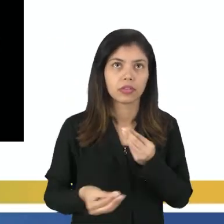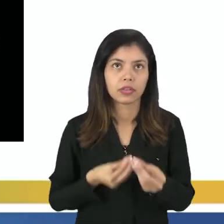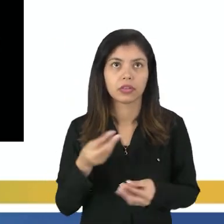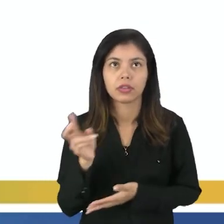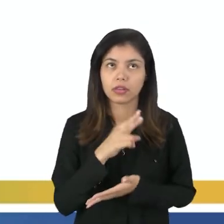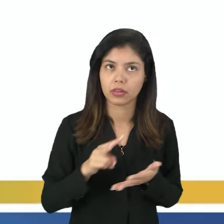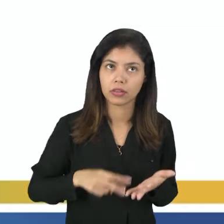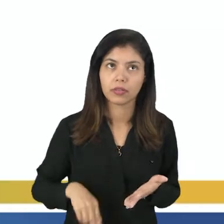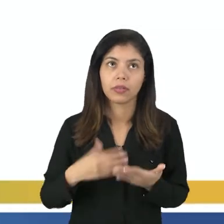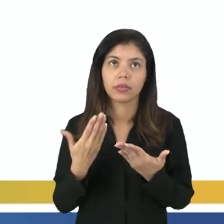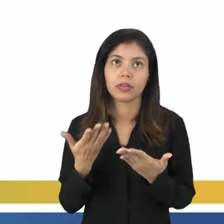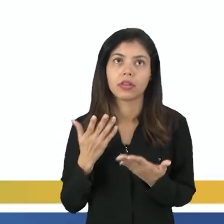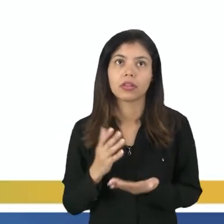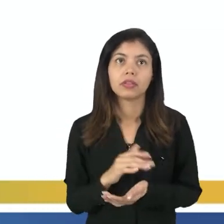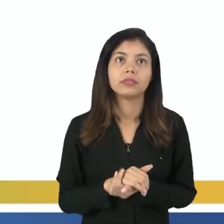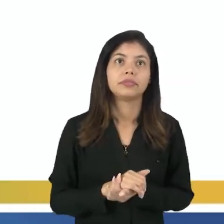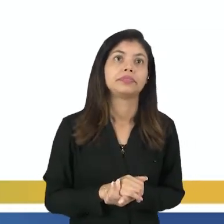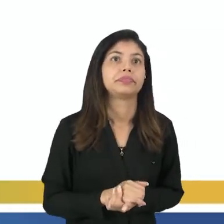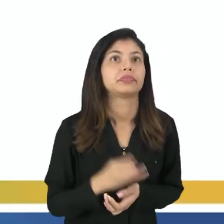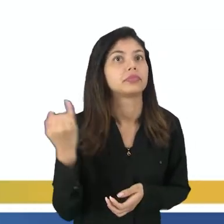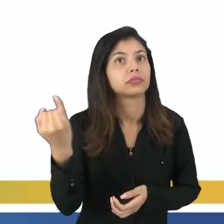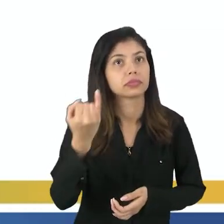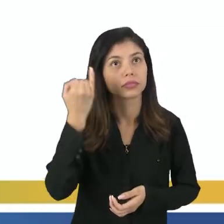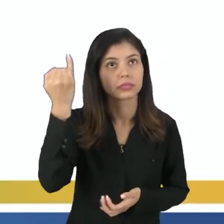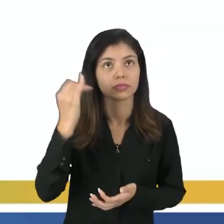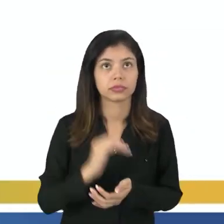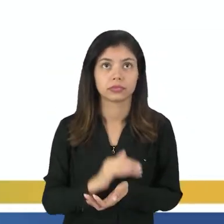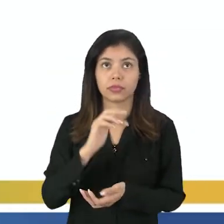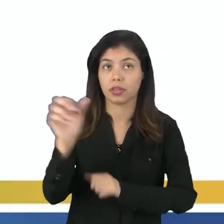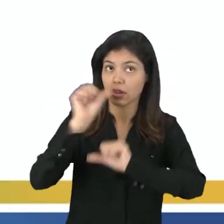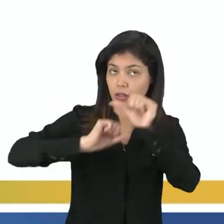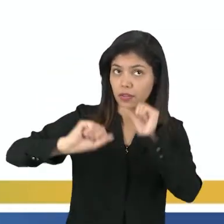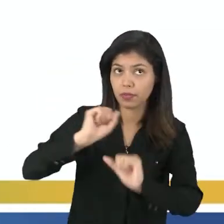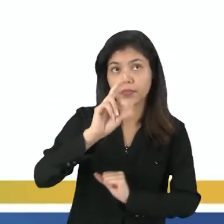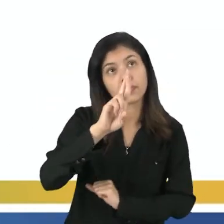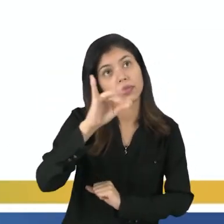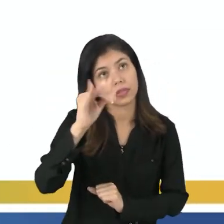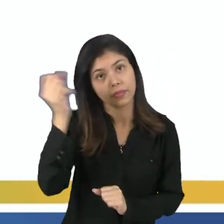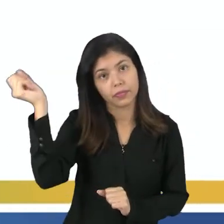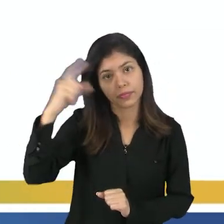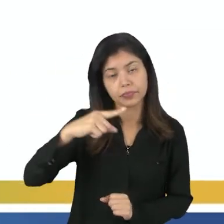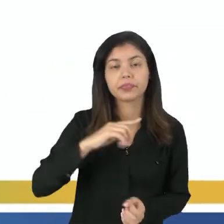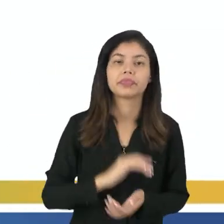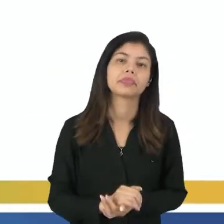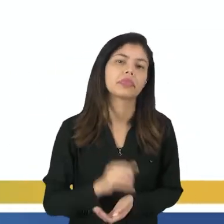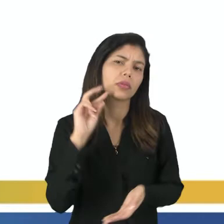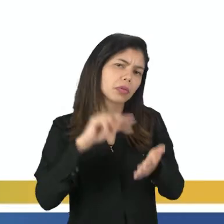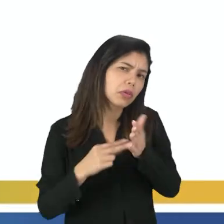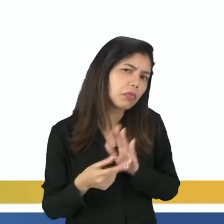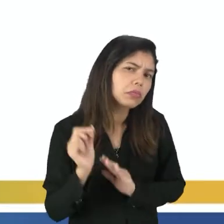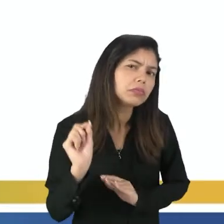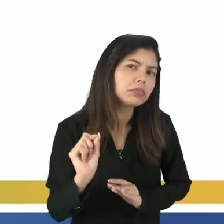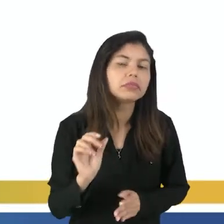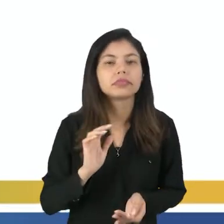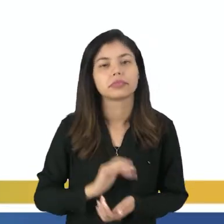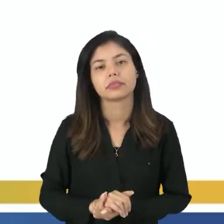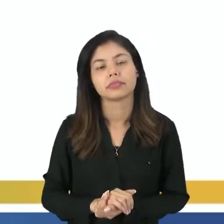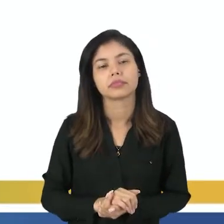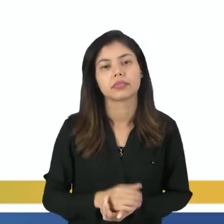de leitura para vocês. Princípio da reversibilidade dos raios de luz. O que significa isso,